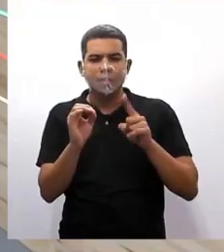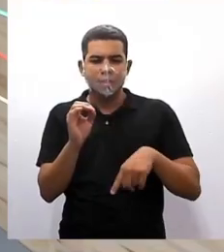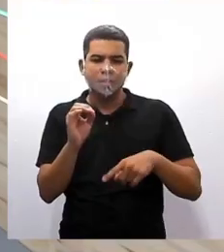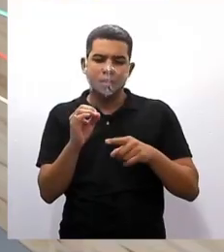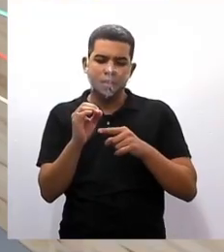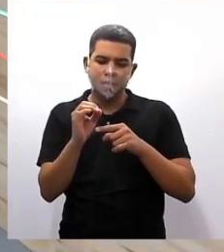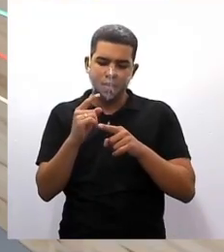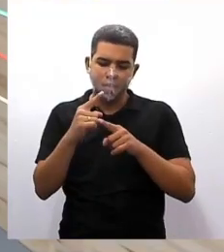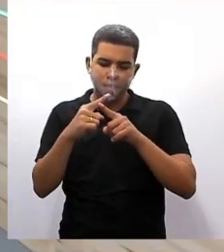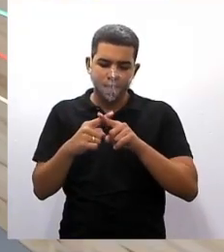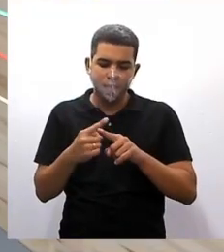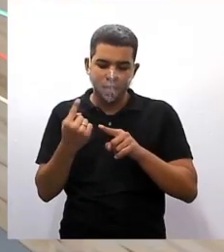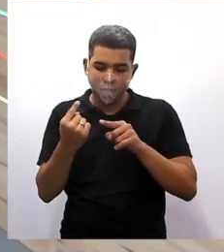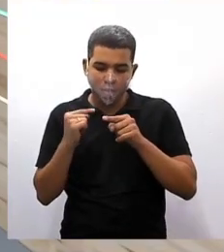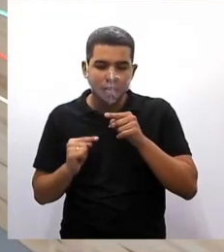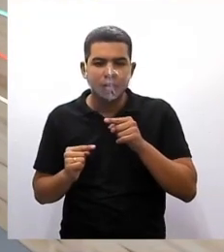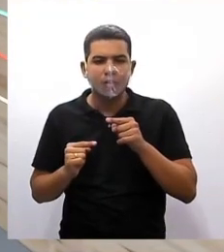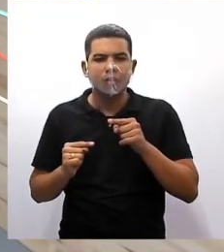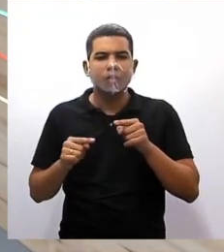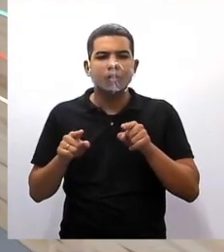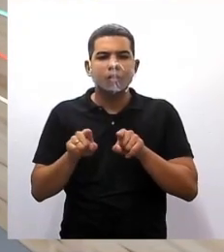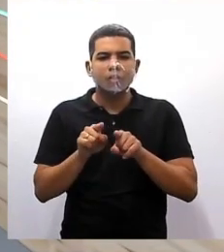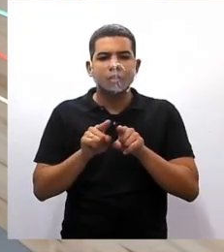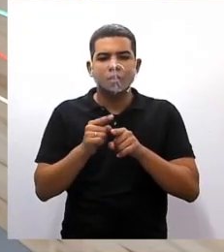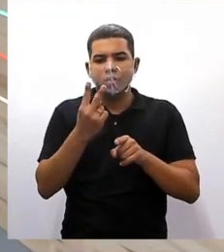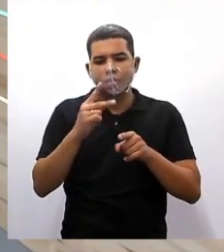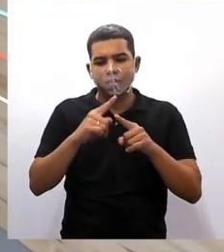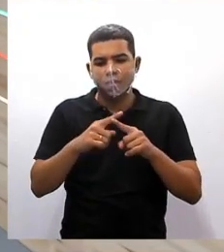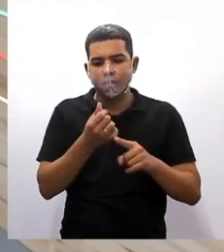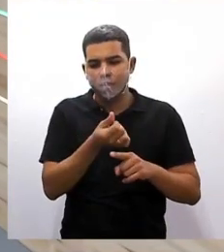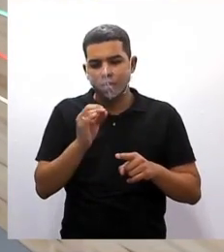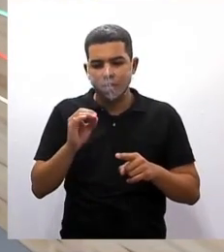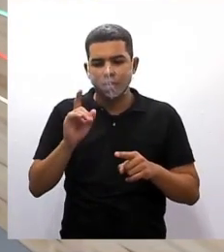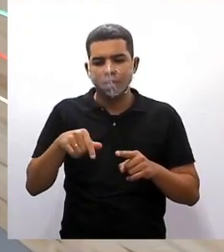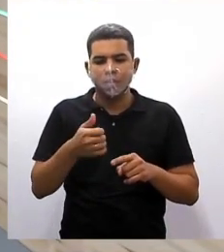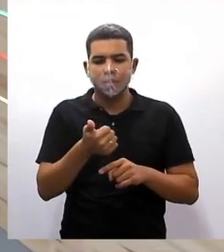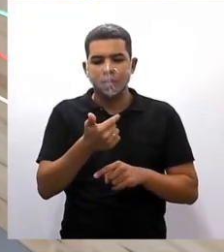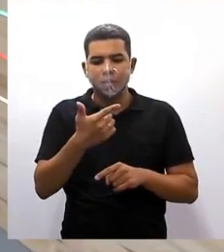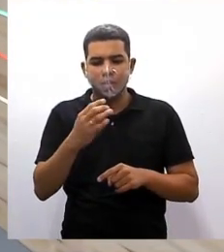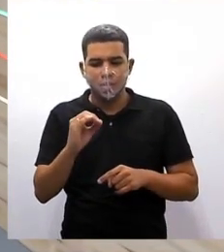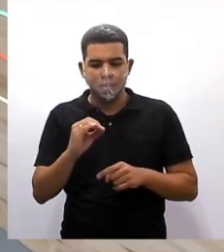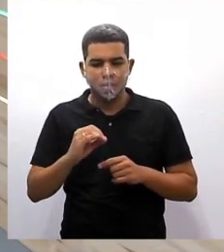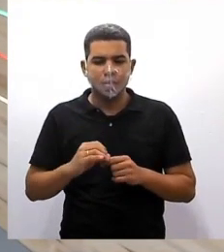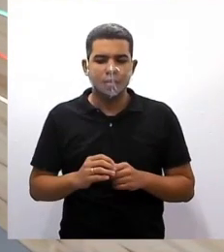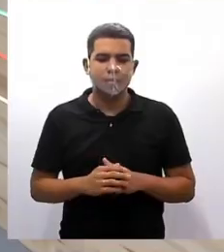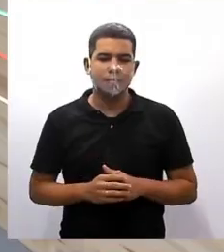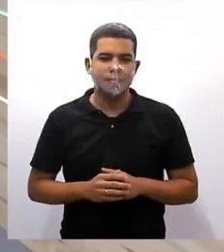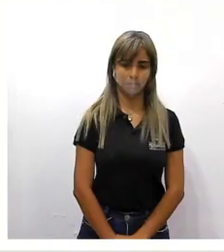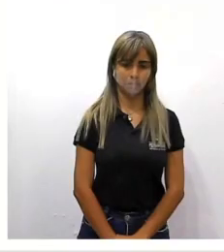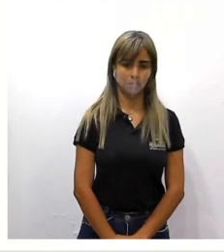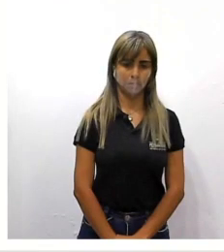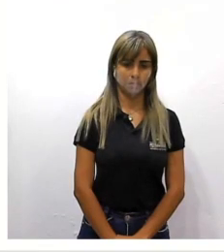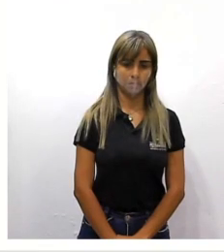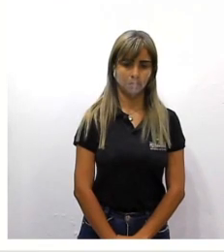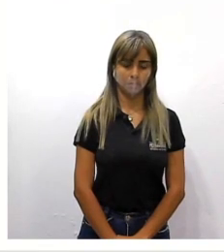fica embaixo. E 2 vezes 60, nesse exemplo, fica 120. Então, o de cima com o de cima e o de baixo com o de baixo.